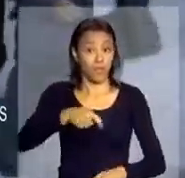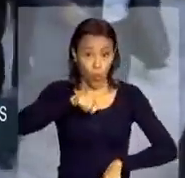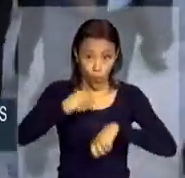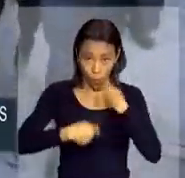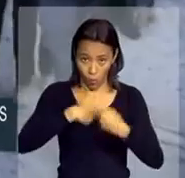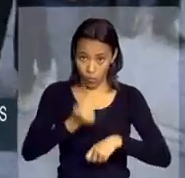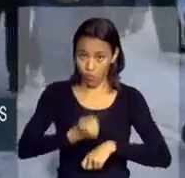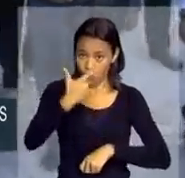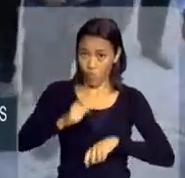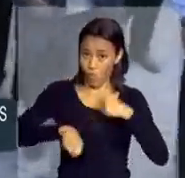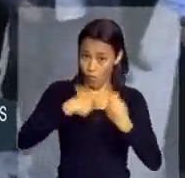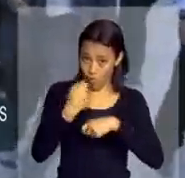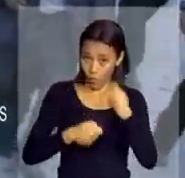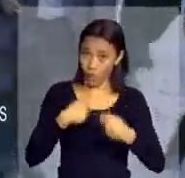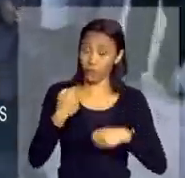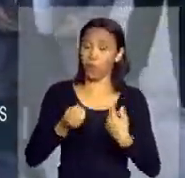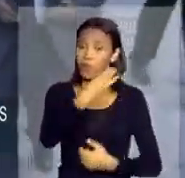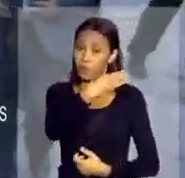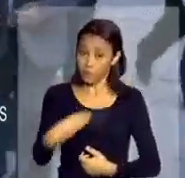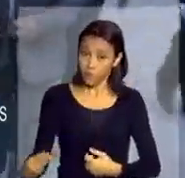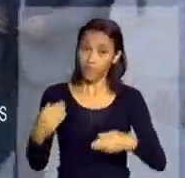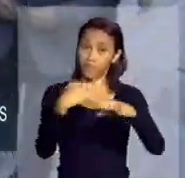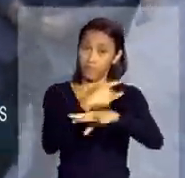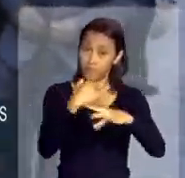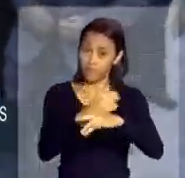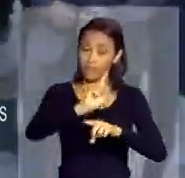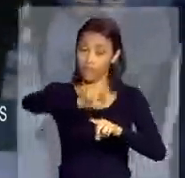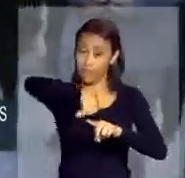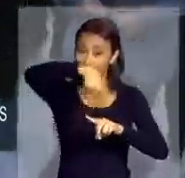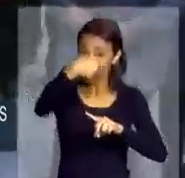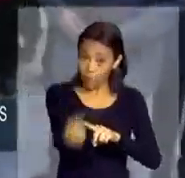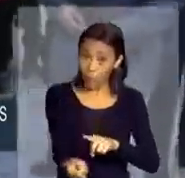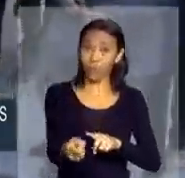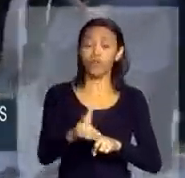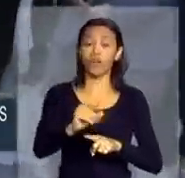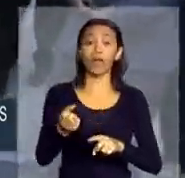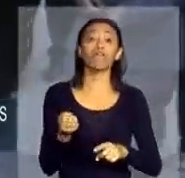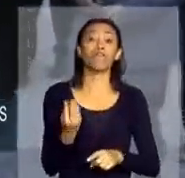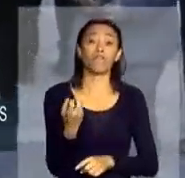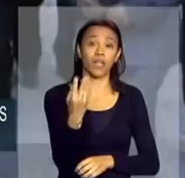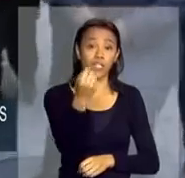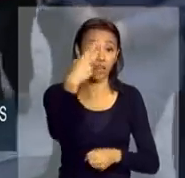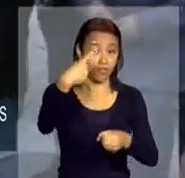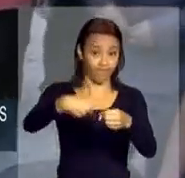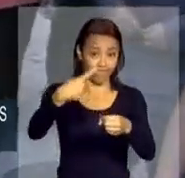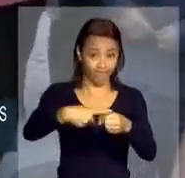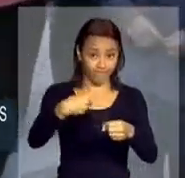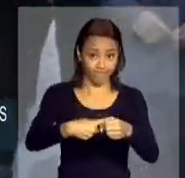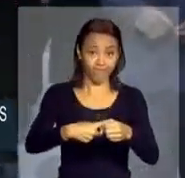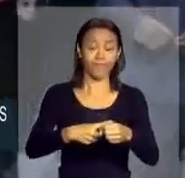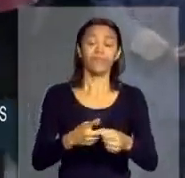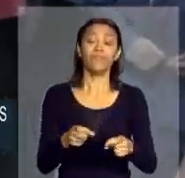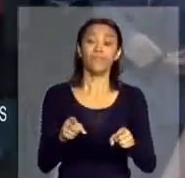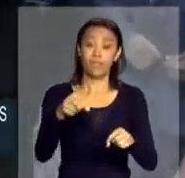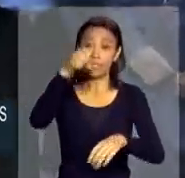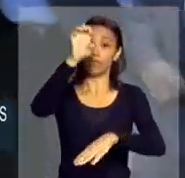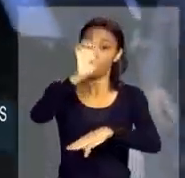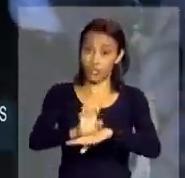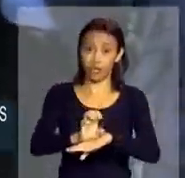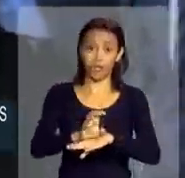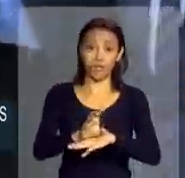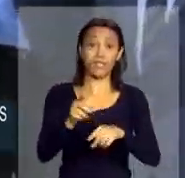cidades, Agnaldo Ribeiro. E depois ela vai seguir para Itatuba, onde vai visitar o